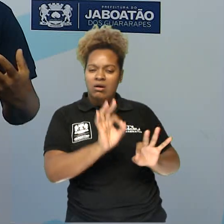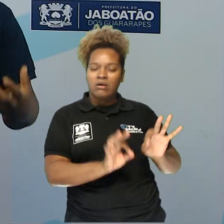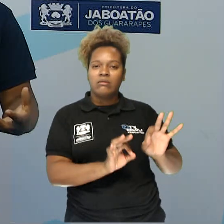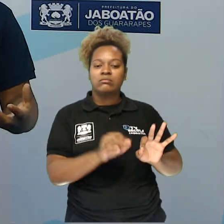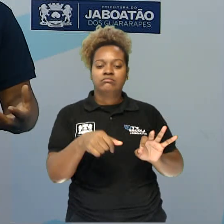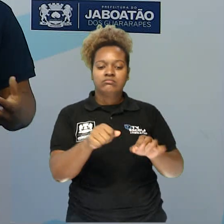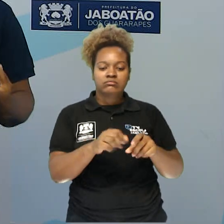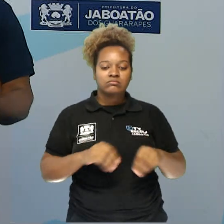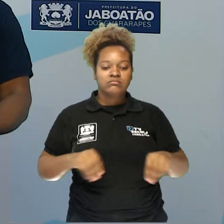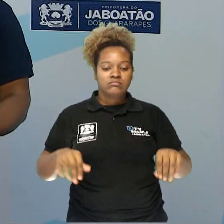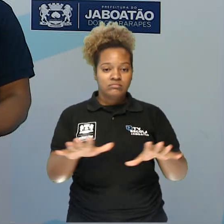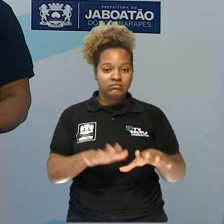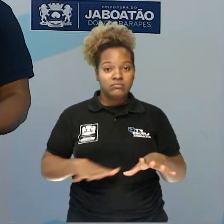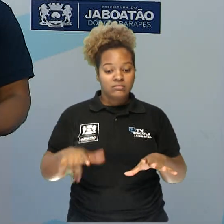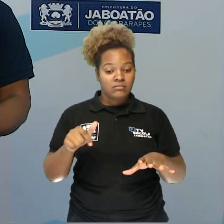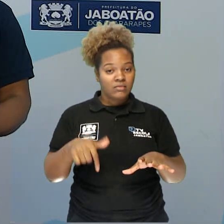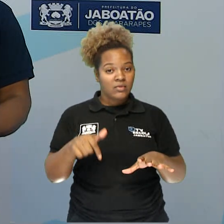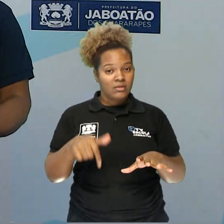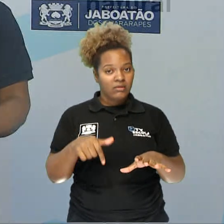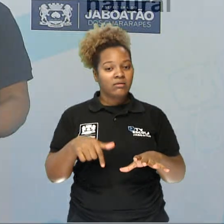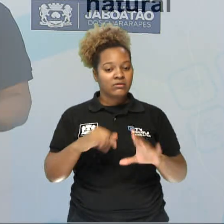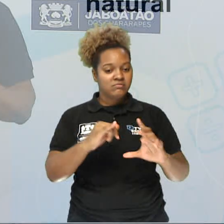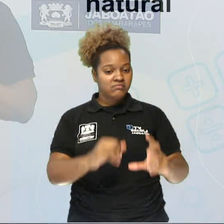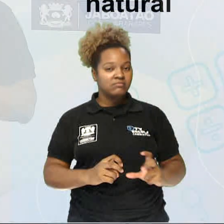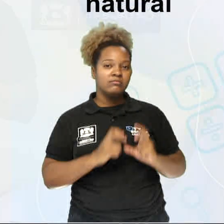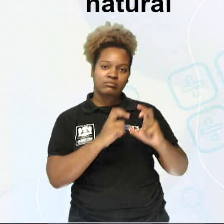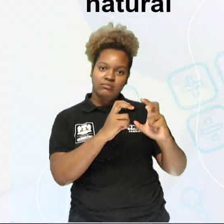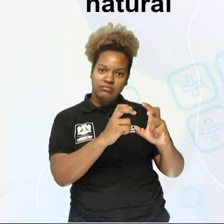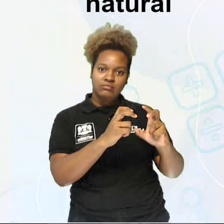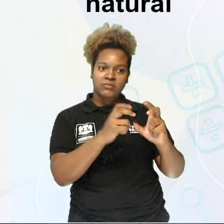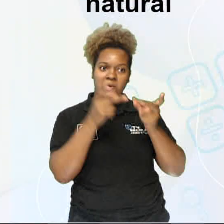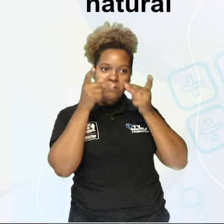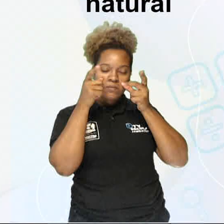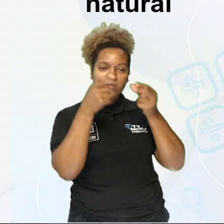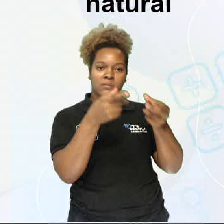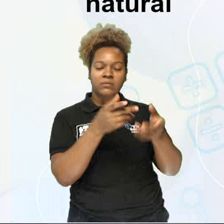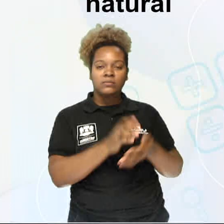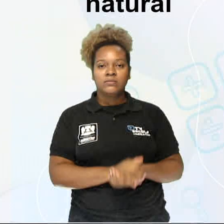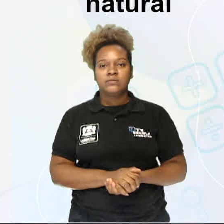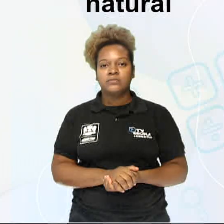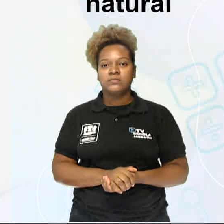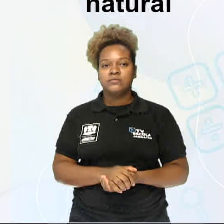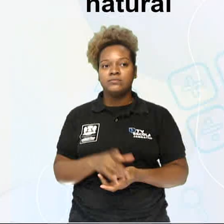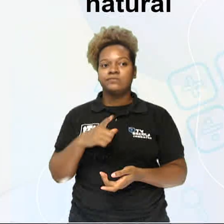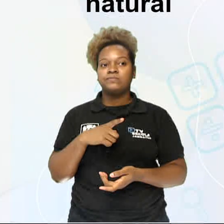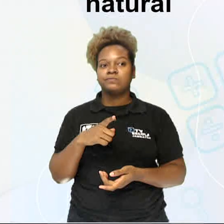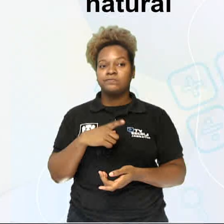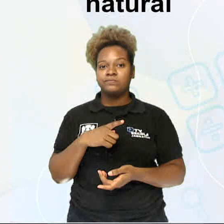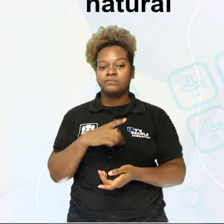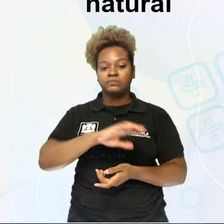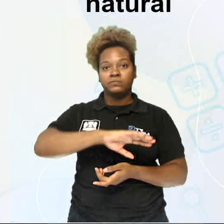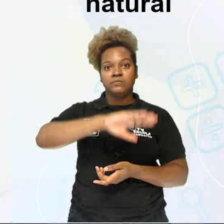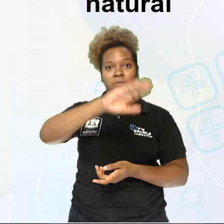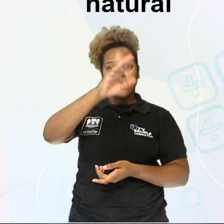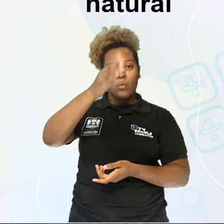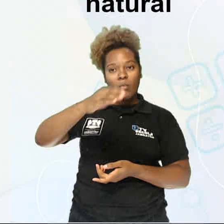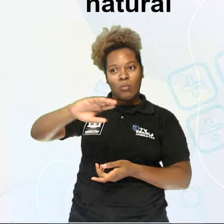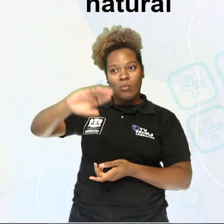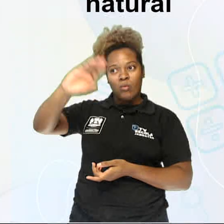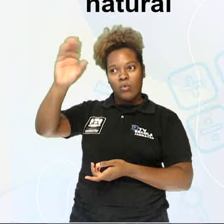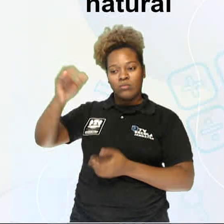do solo da cidade de Jaboatão. Preste bem atenção. Nós temos aqui o Monte